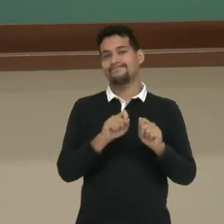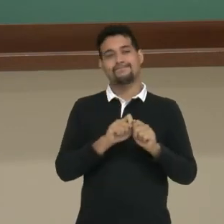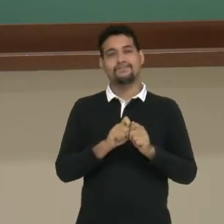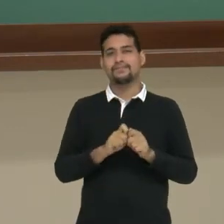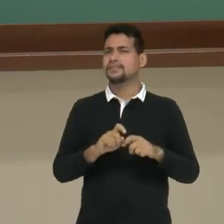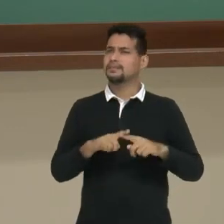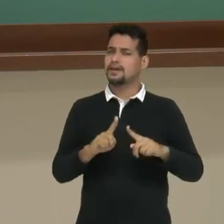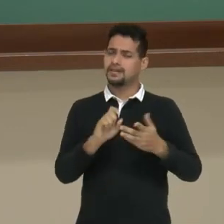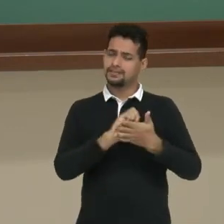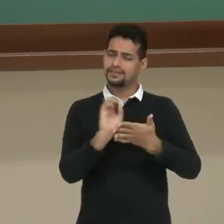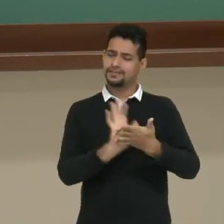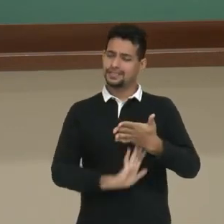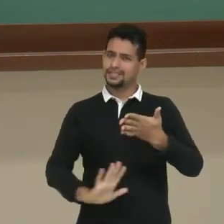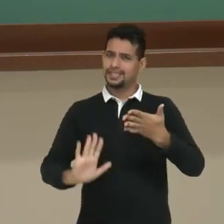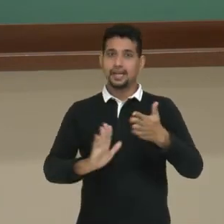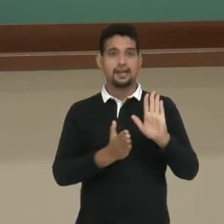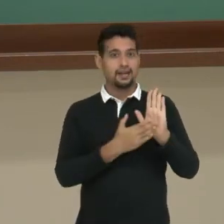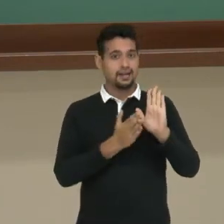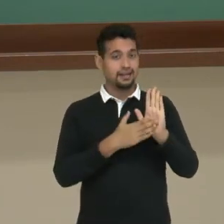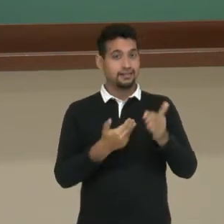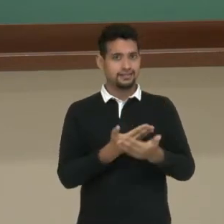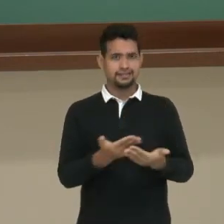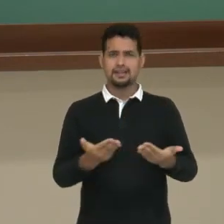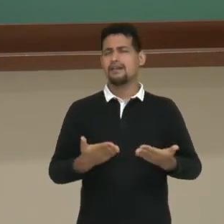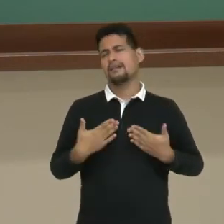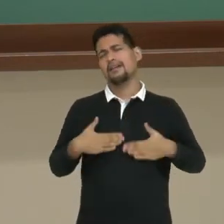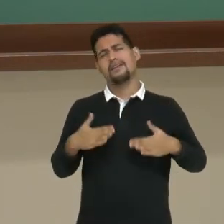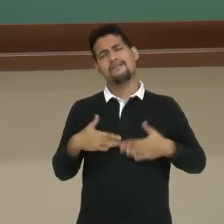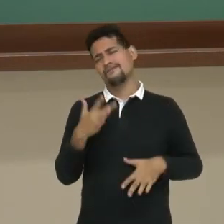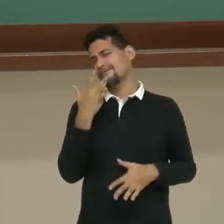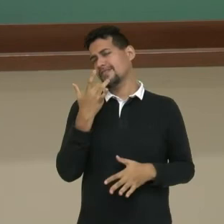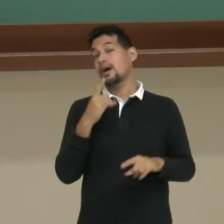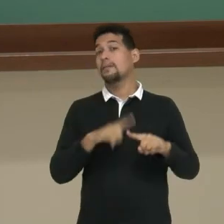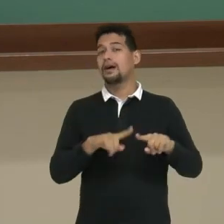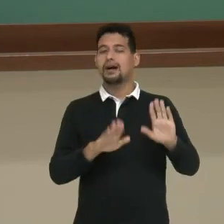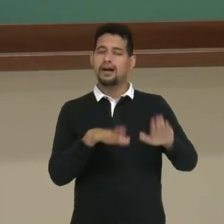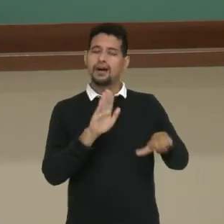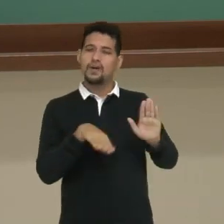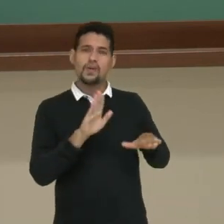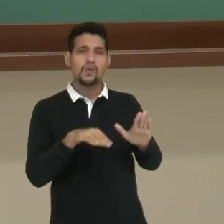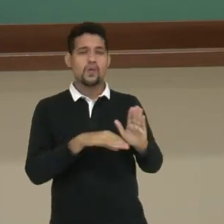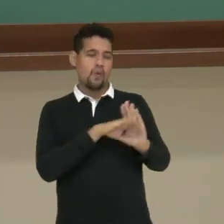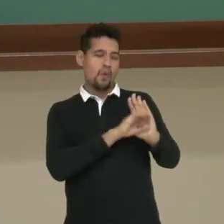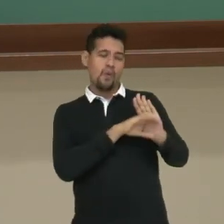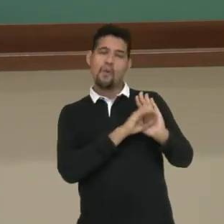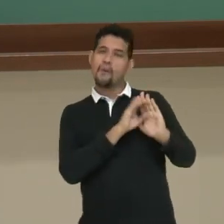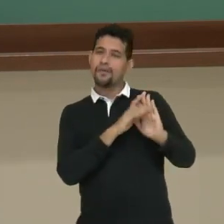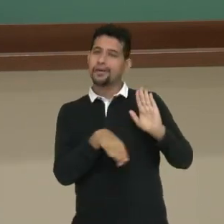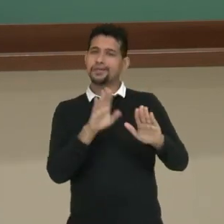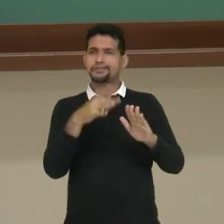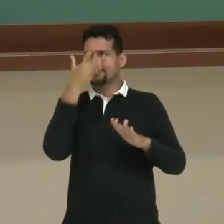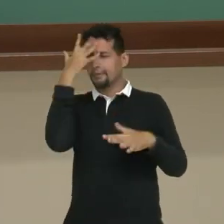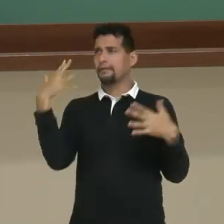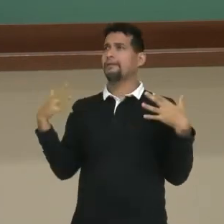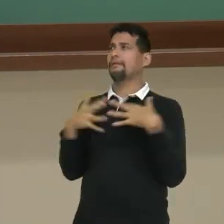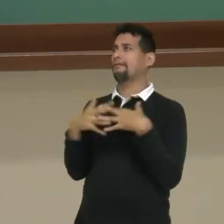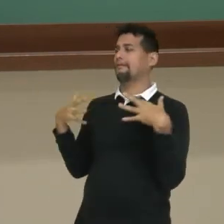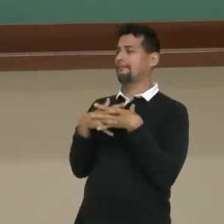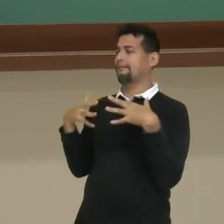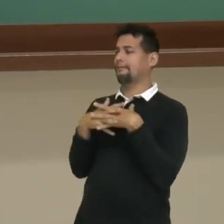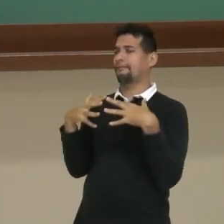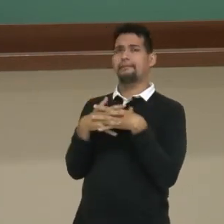Nesse exercício que nós propomos para vocês, está muito tranquilo, mas tem alguns conceitinhos que às vezes alguns se atrapalham, que não